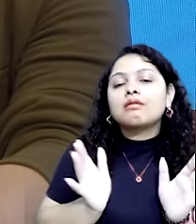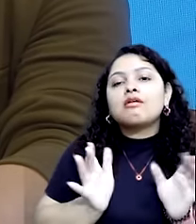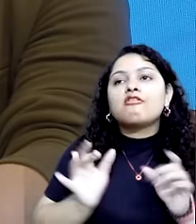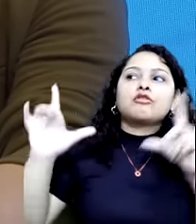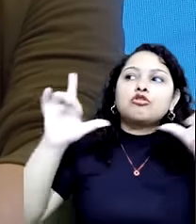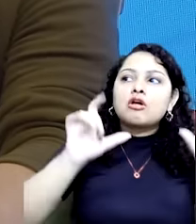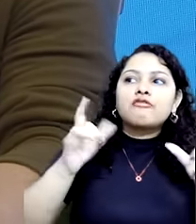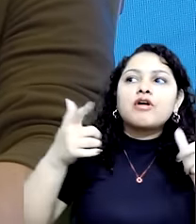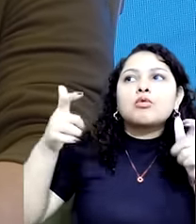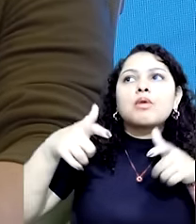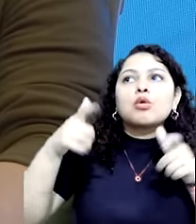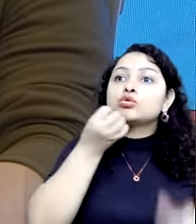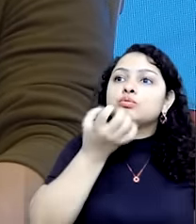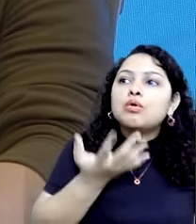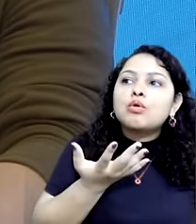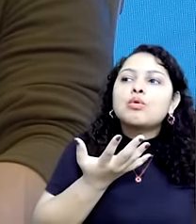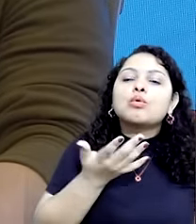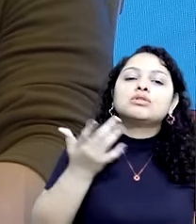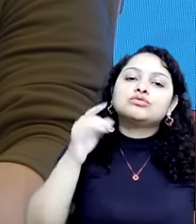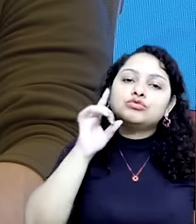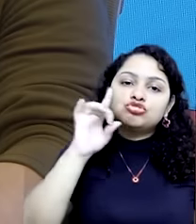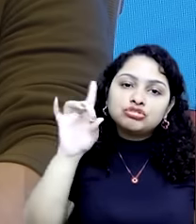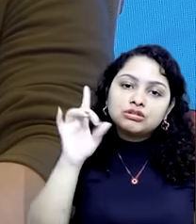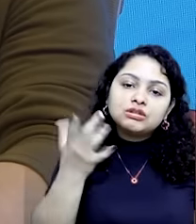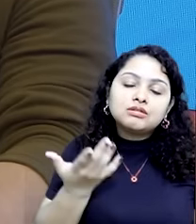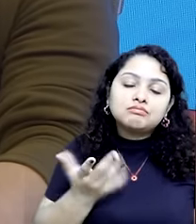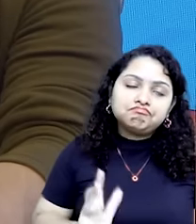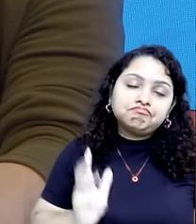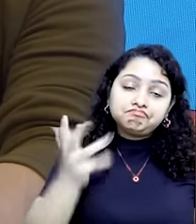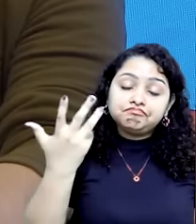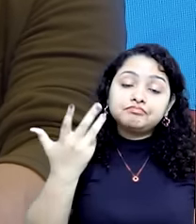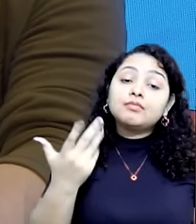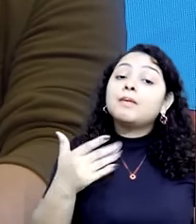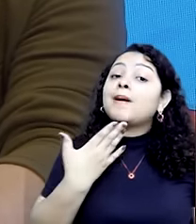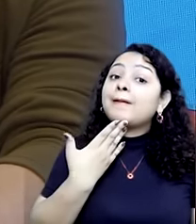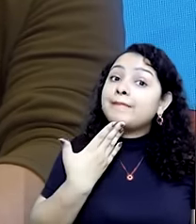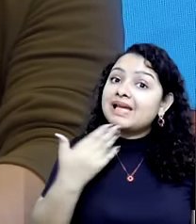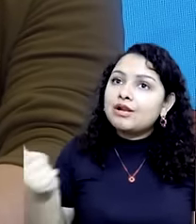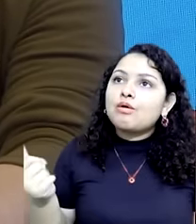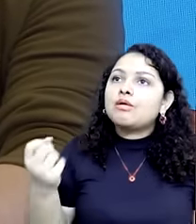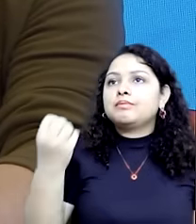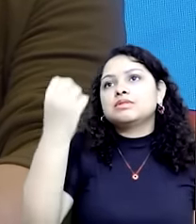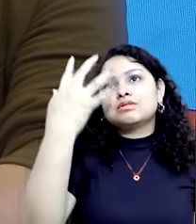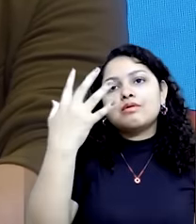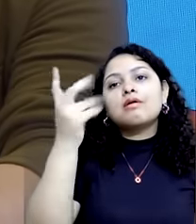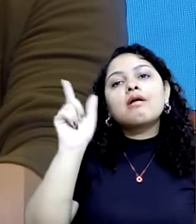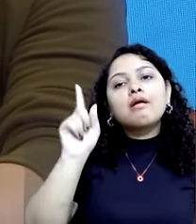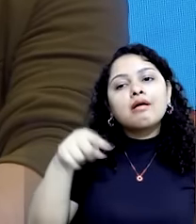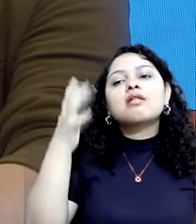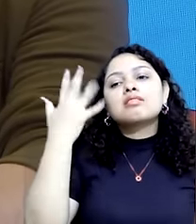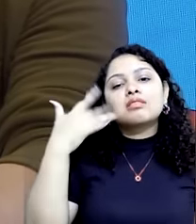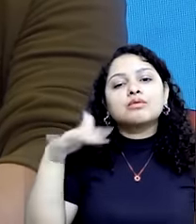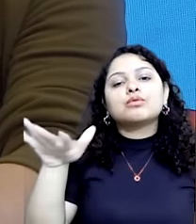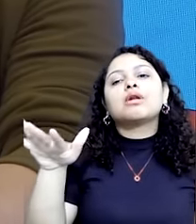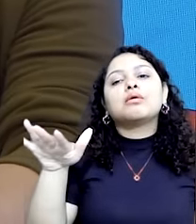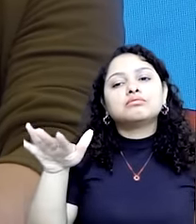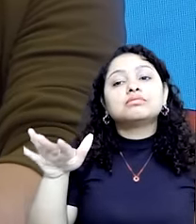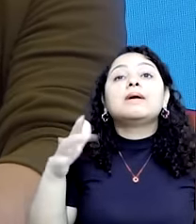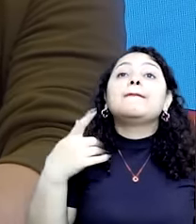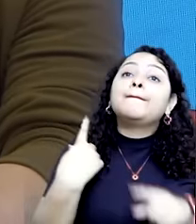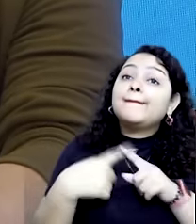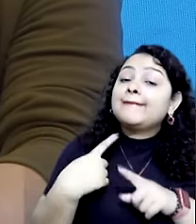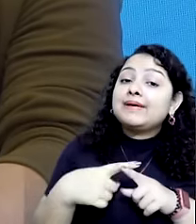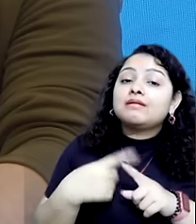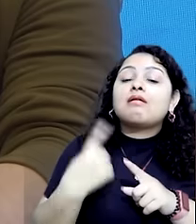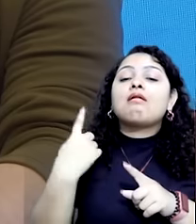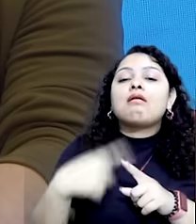fotografar numa luz boa durante o dia tal mas a melhor iluminação é iluminação natural mesmo por quê Porque ela